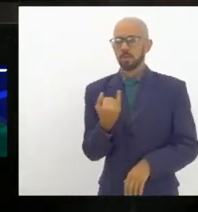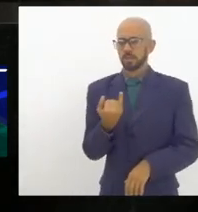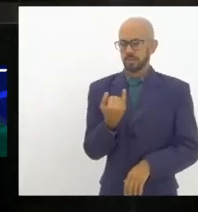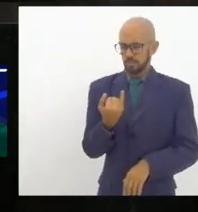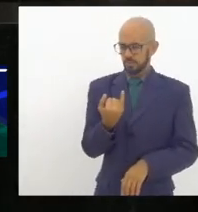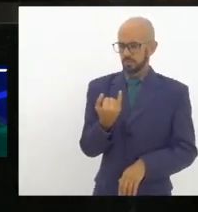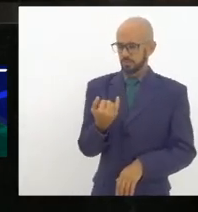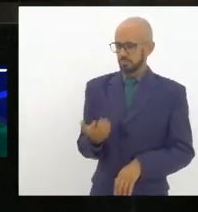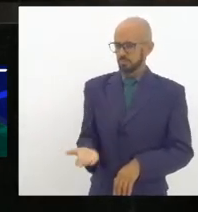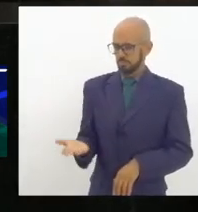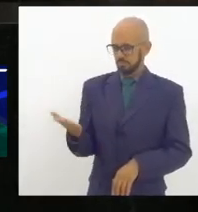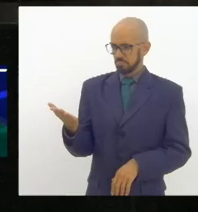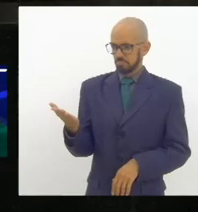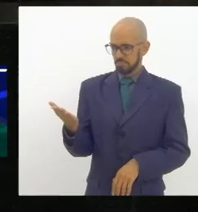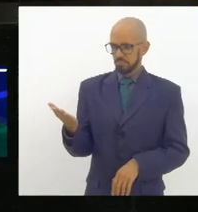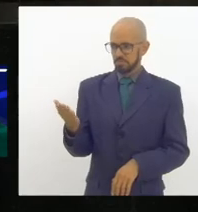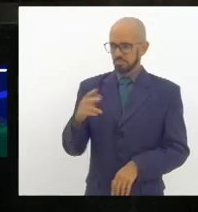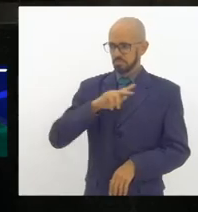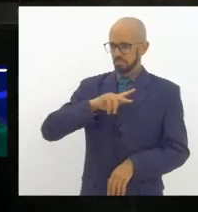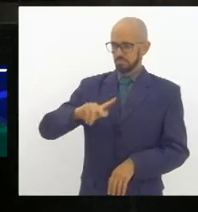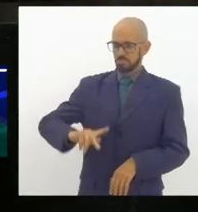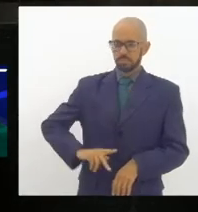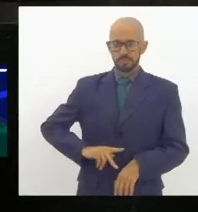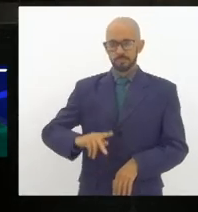excelência está presidindo